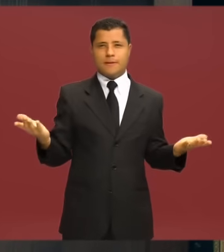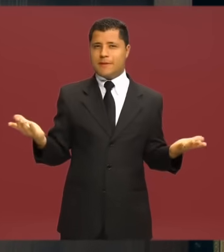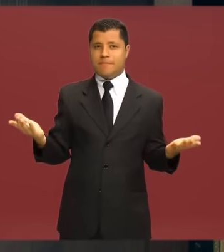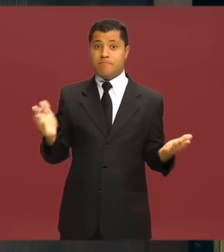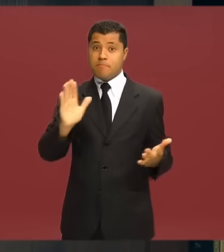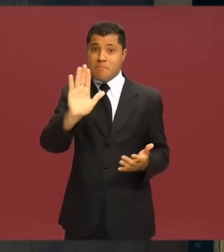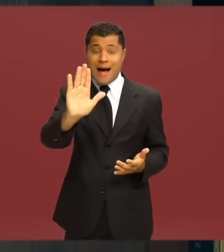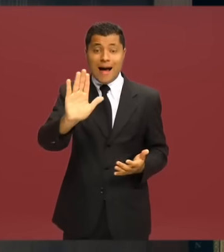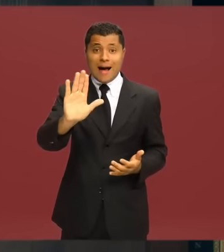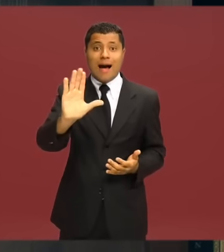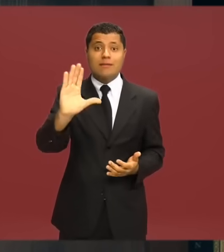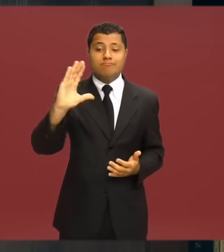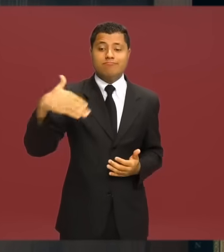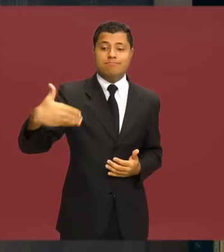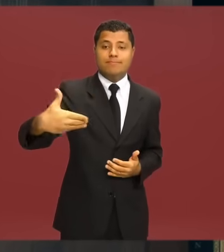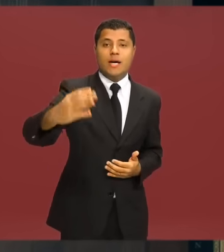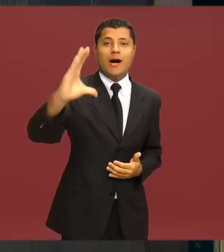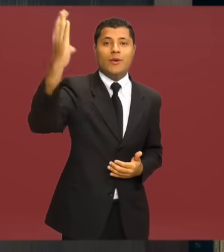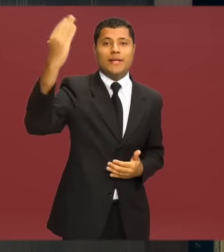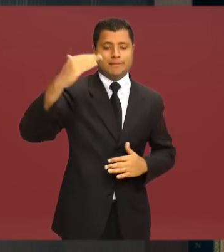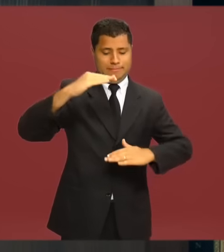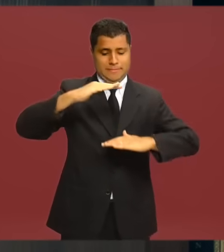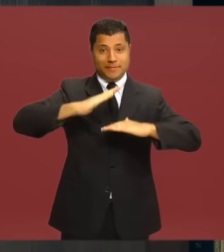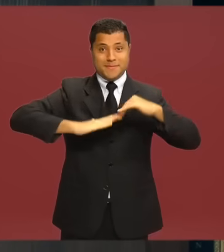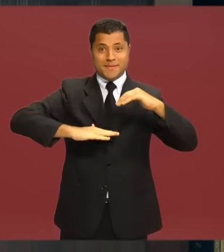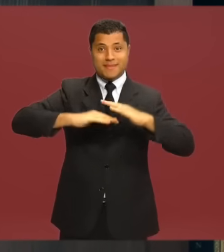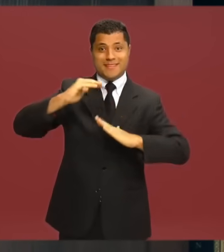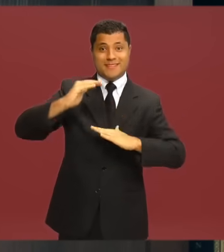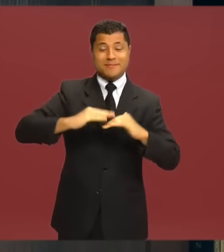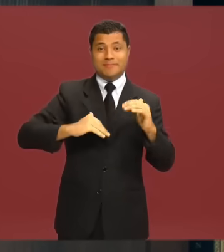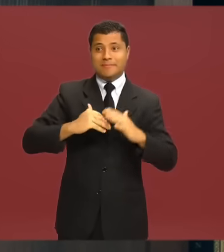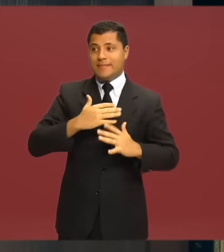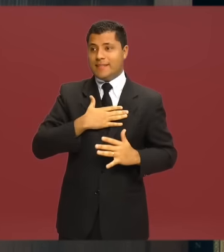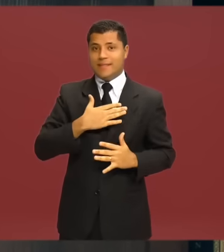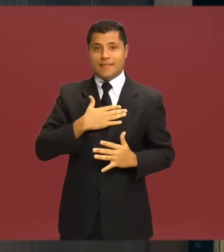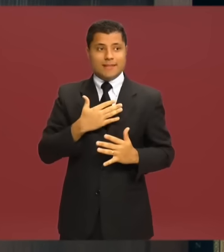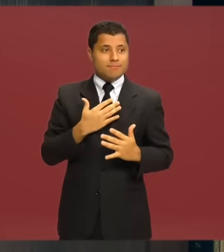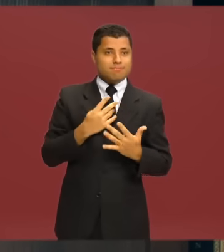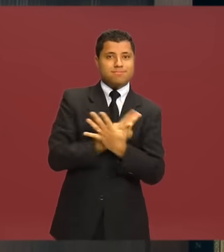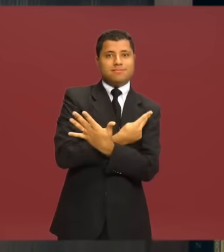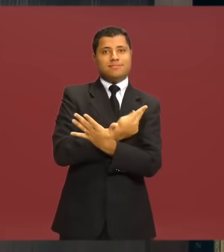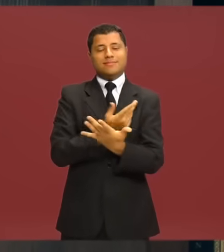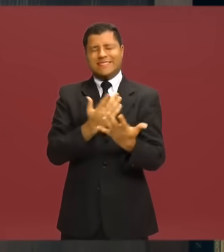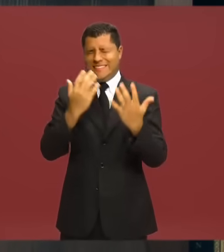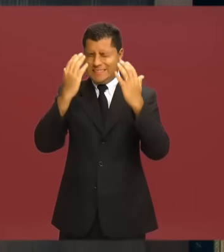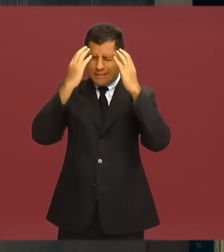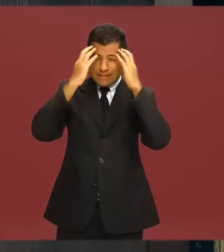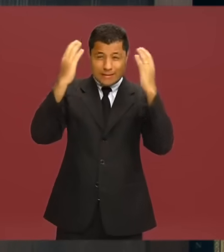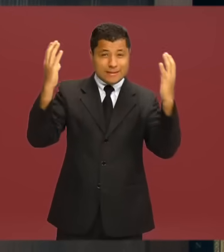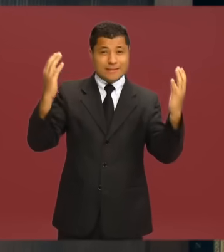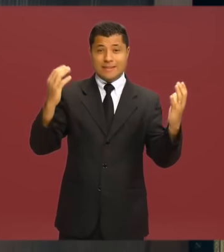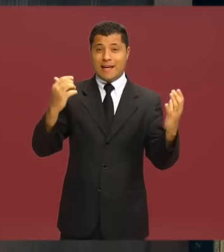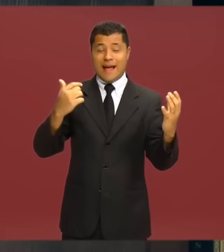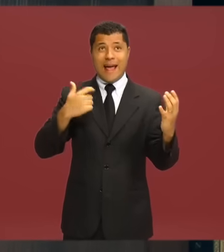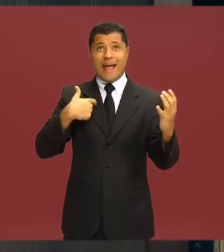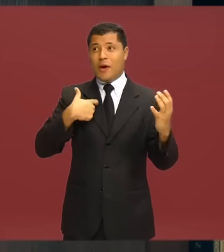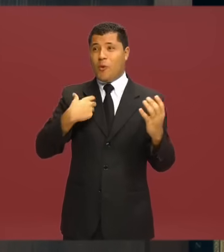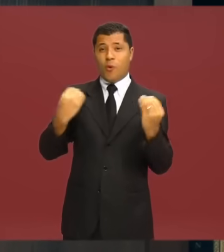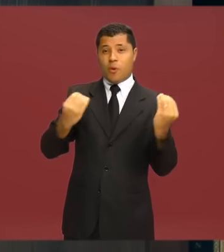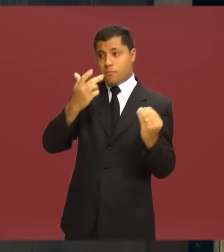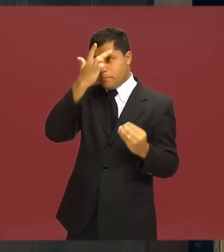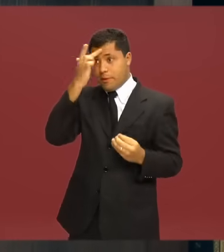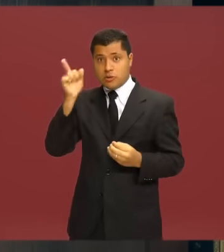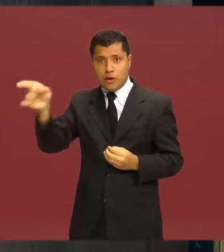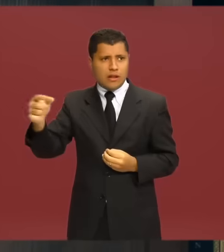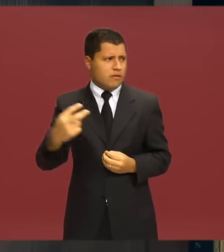fortes os nossos desejos são tão intensos que aí a gente acaba cometendo eh eh